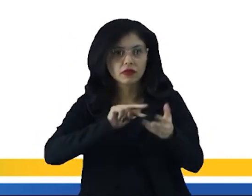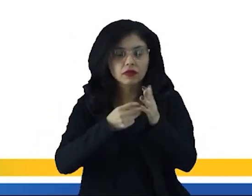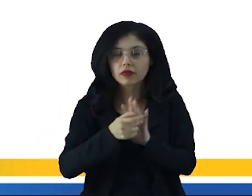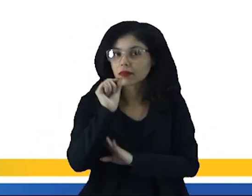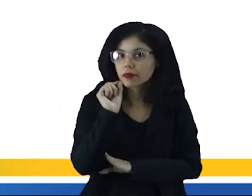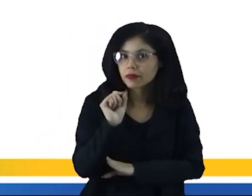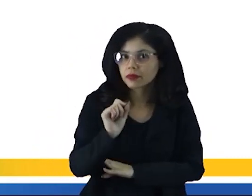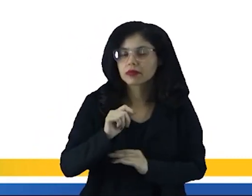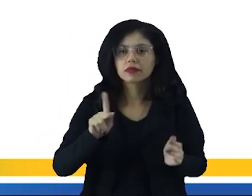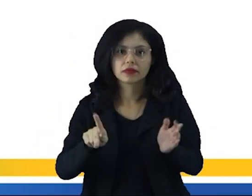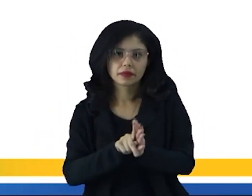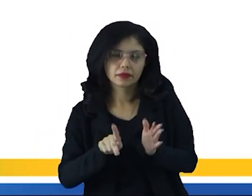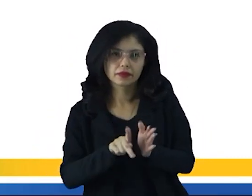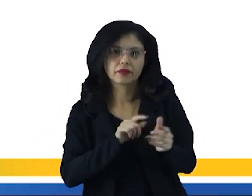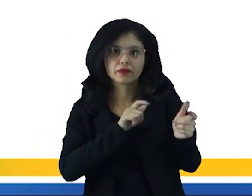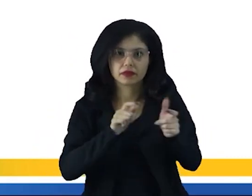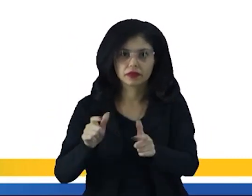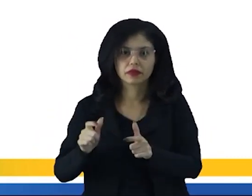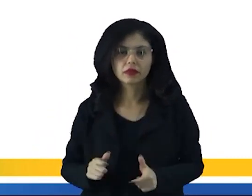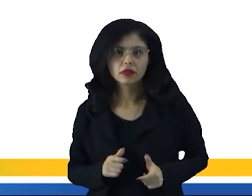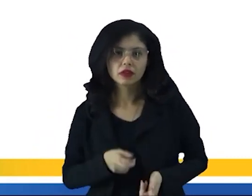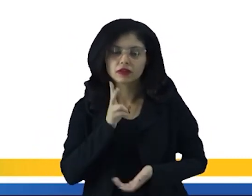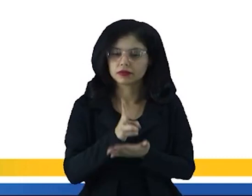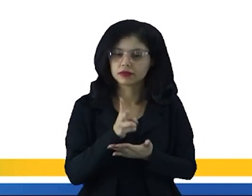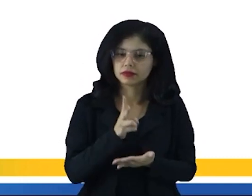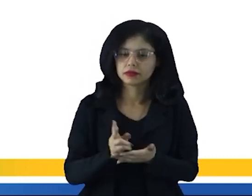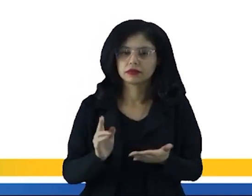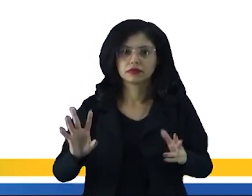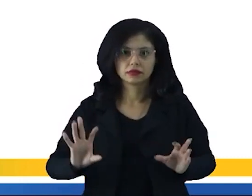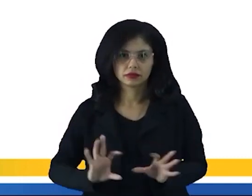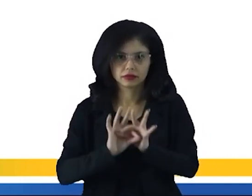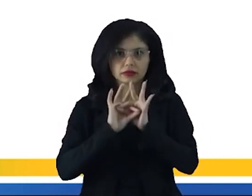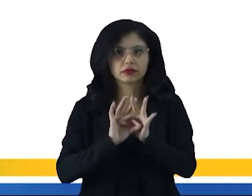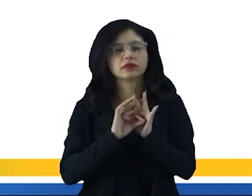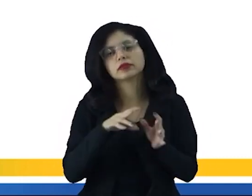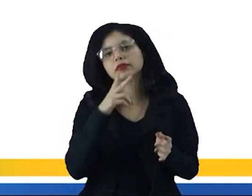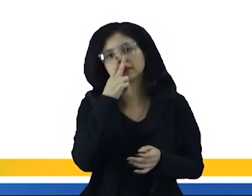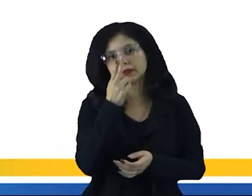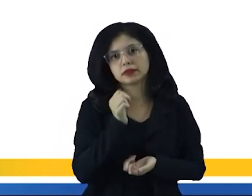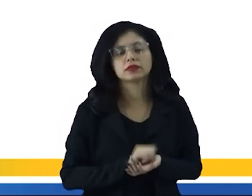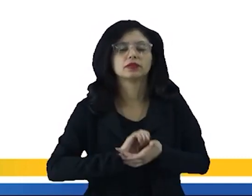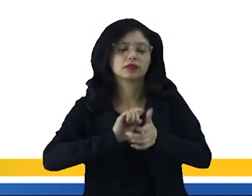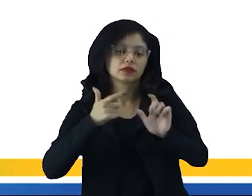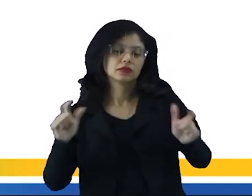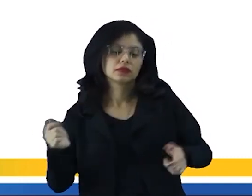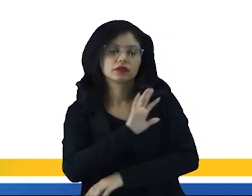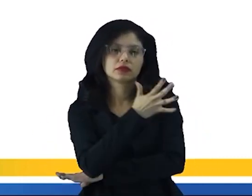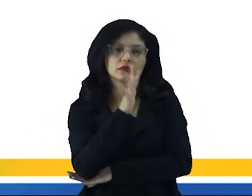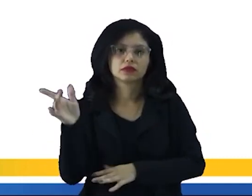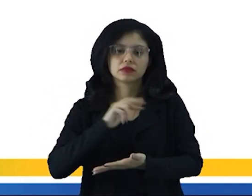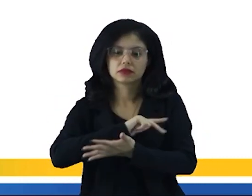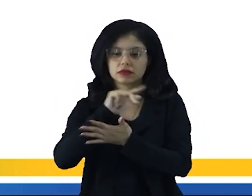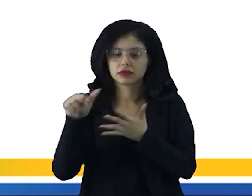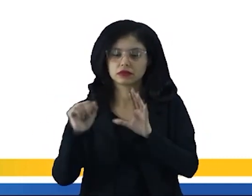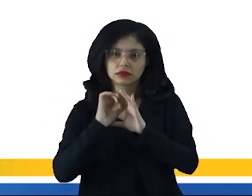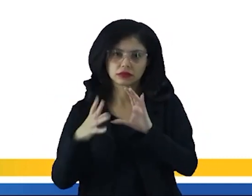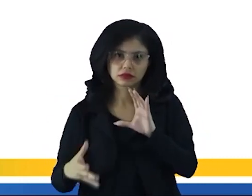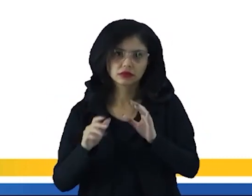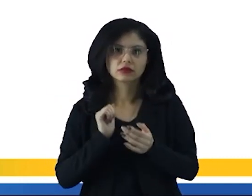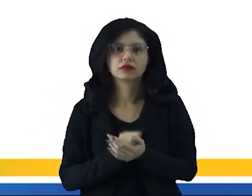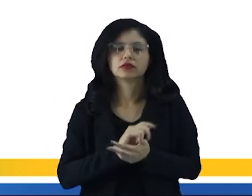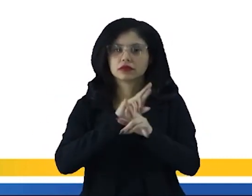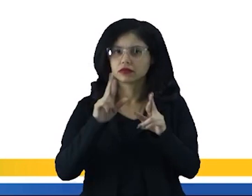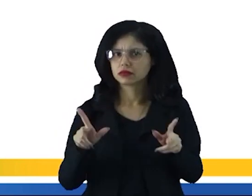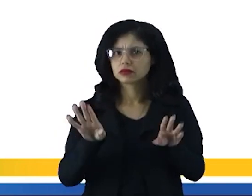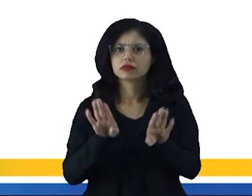dizer que esses biomas, eles têm sempre algo em comum, principalmente o tamanho da floresta, o tipo das características dela,